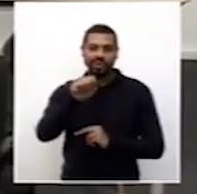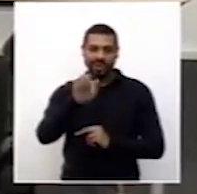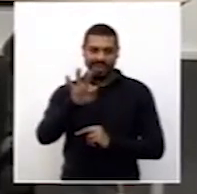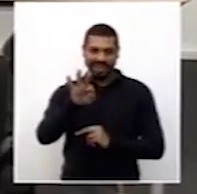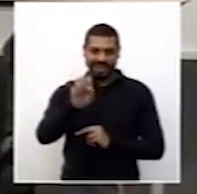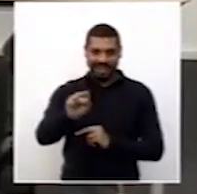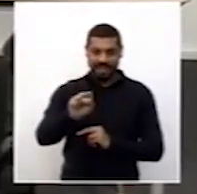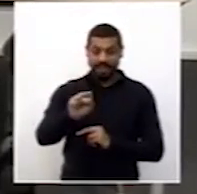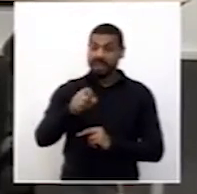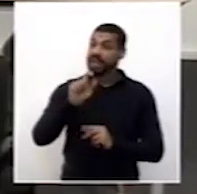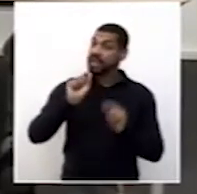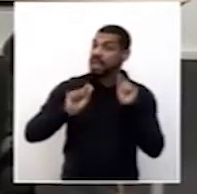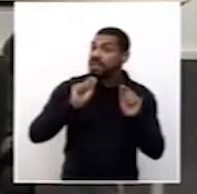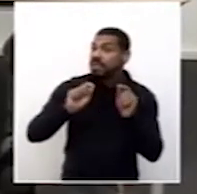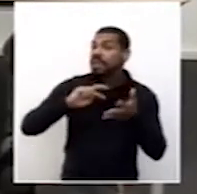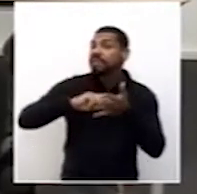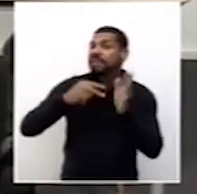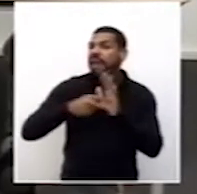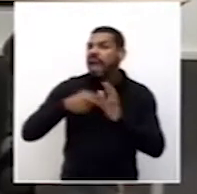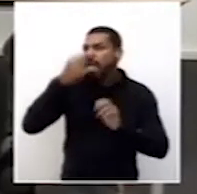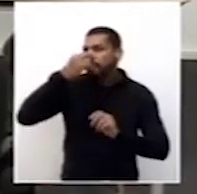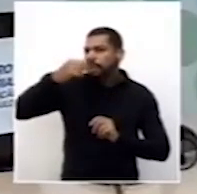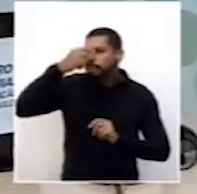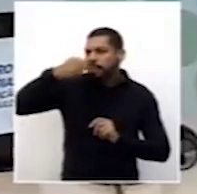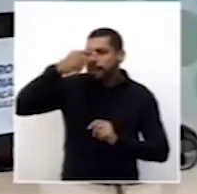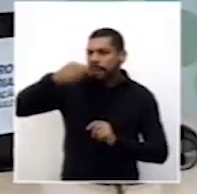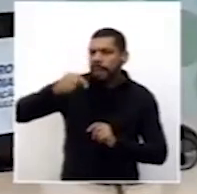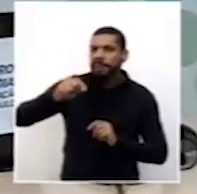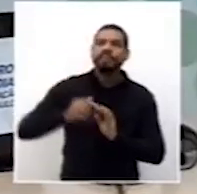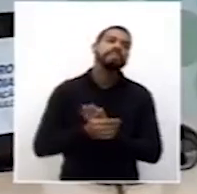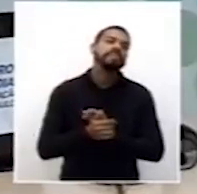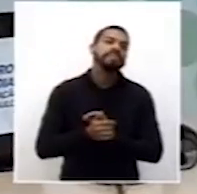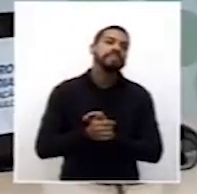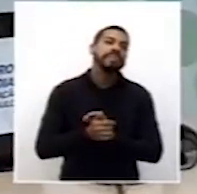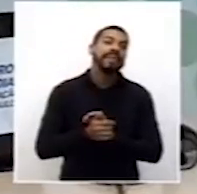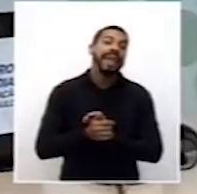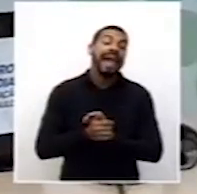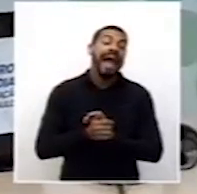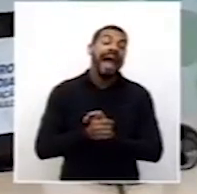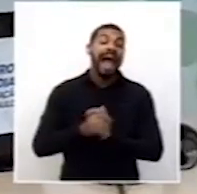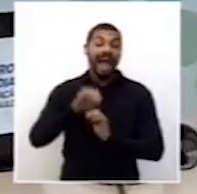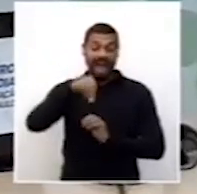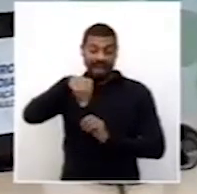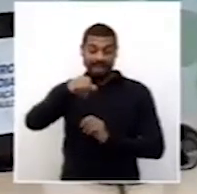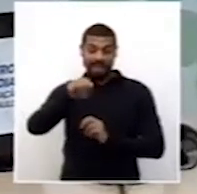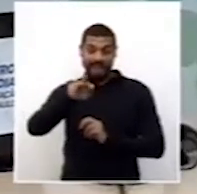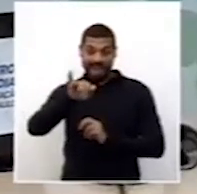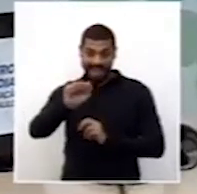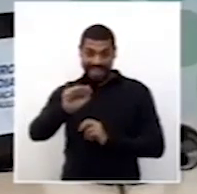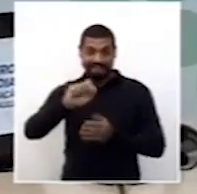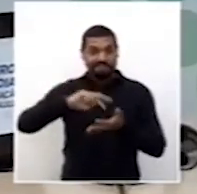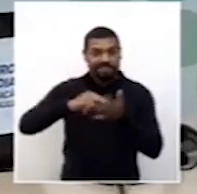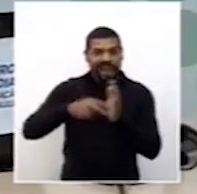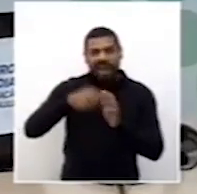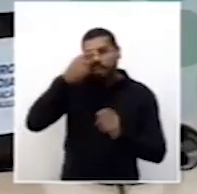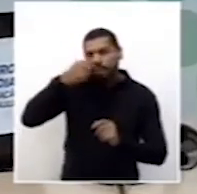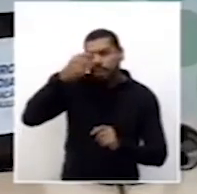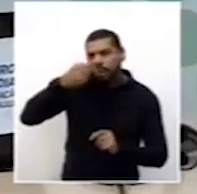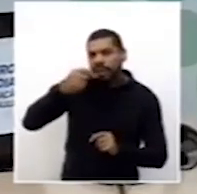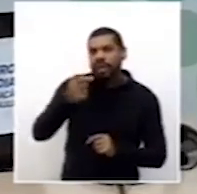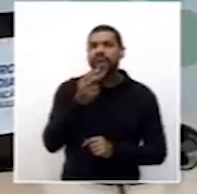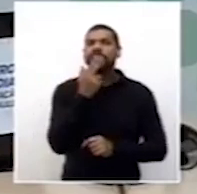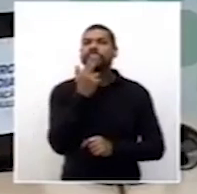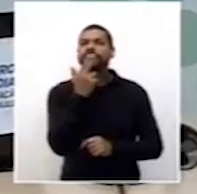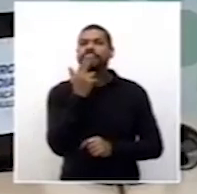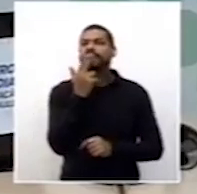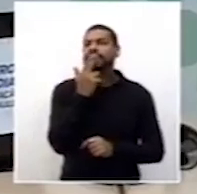é gripados. A Maria falou que é resfriado. E cigarro. Eu acho que